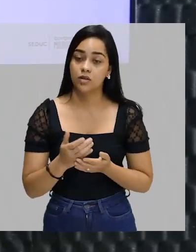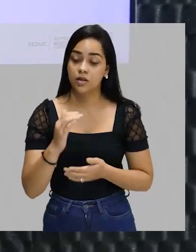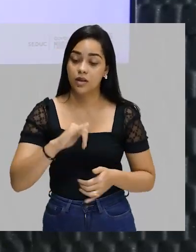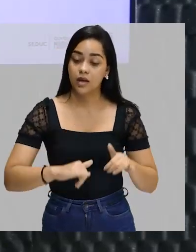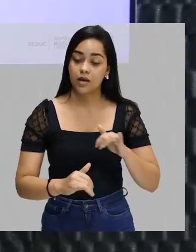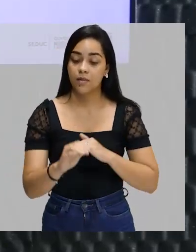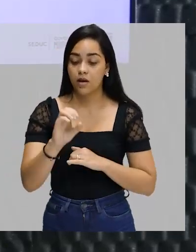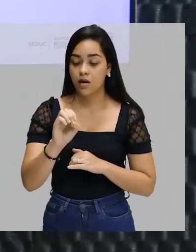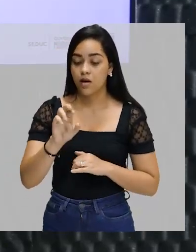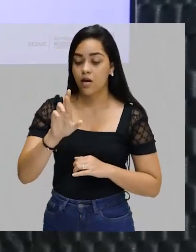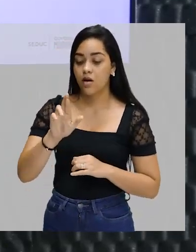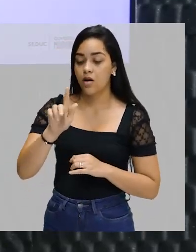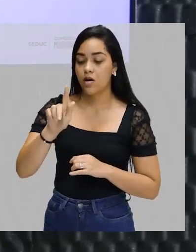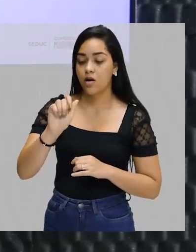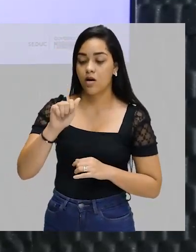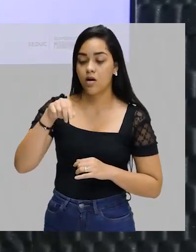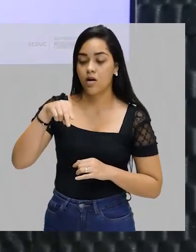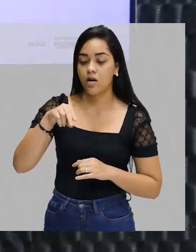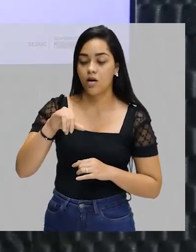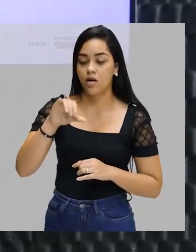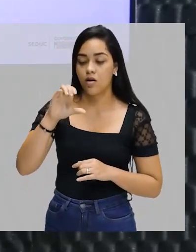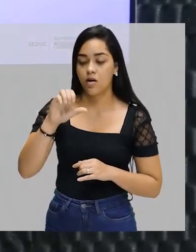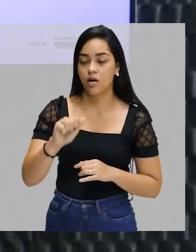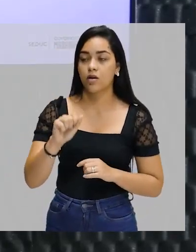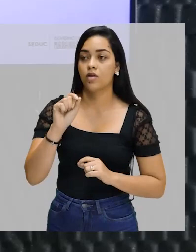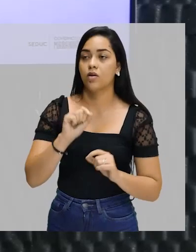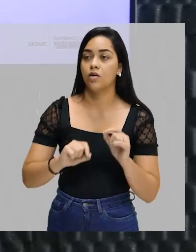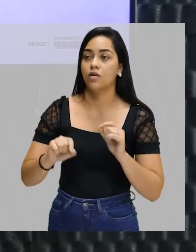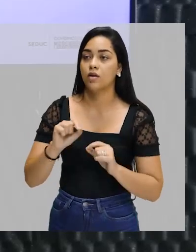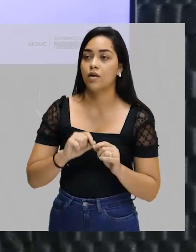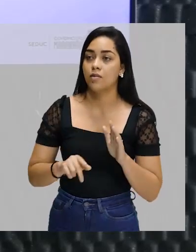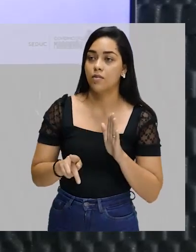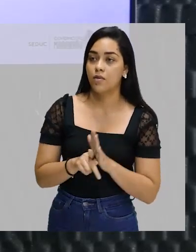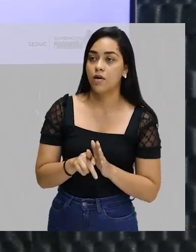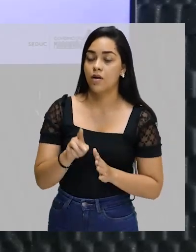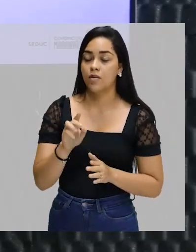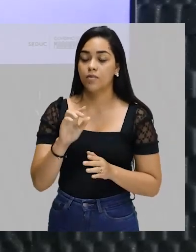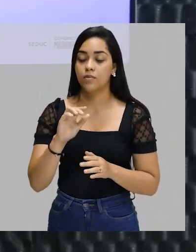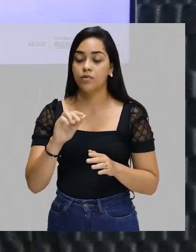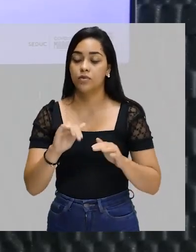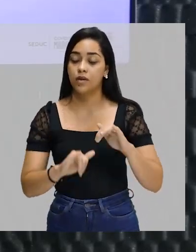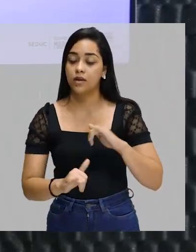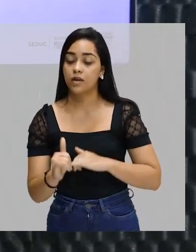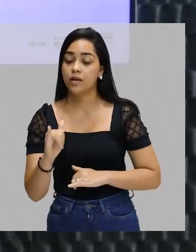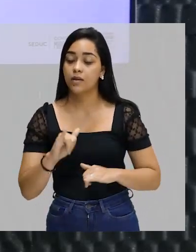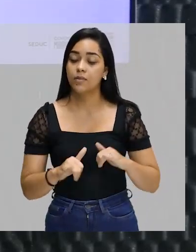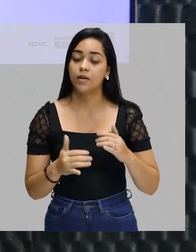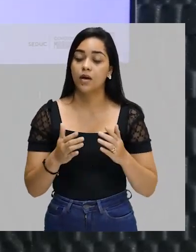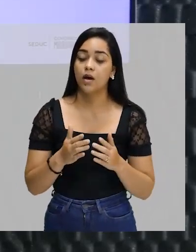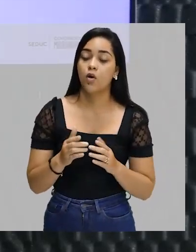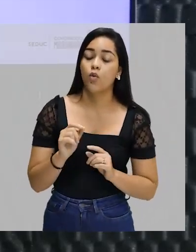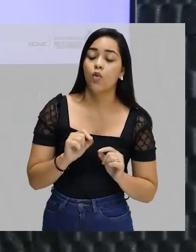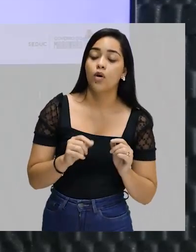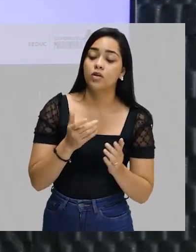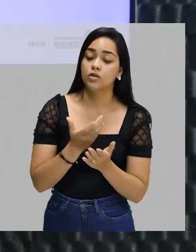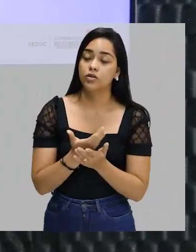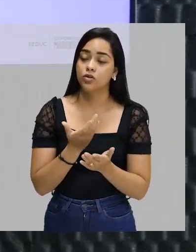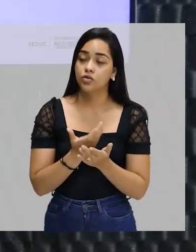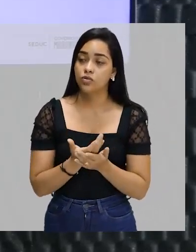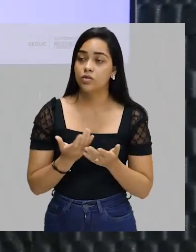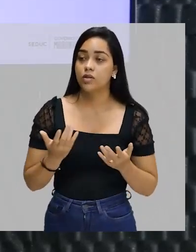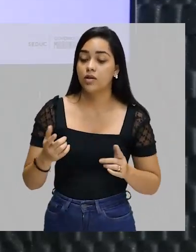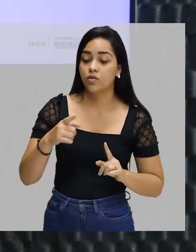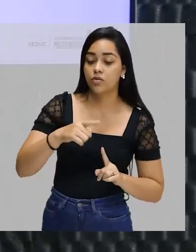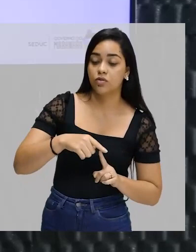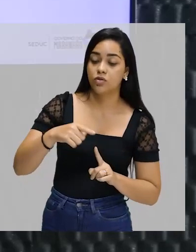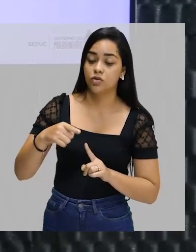química orgânica. Ok? A química orgânica é a parte da química, é o ramo da química que estuda os elementos